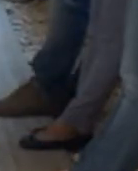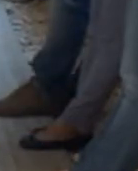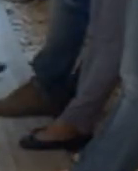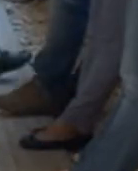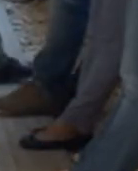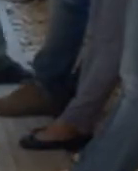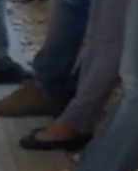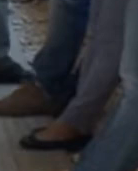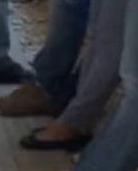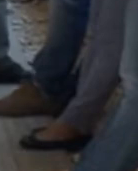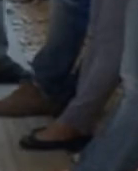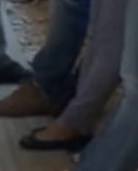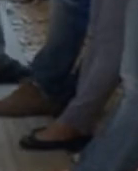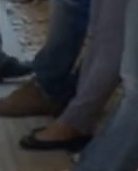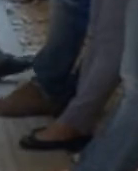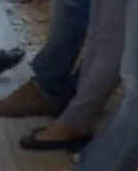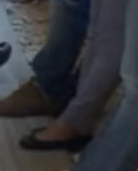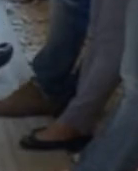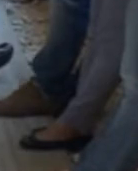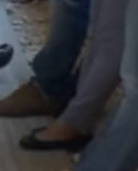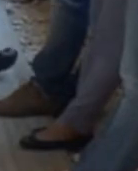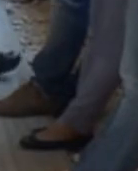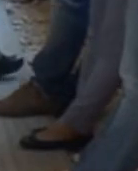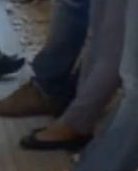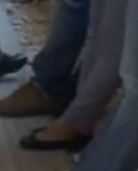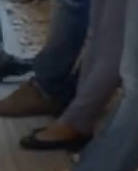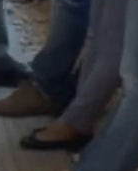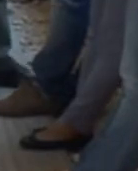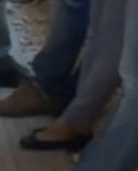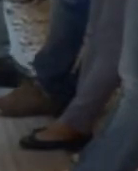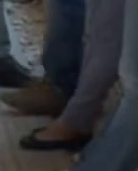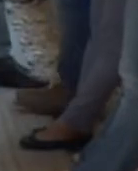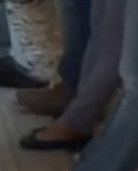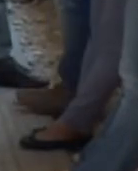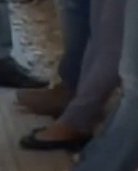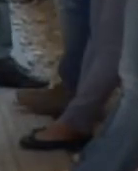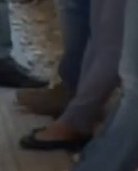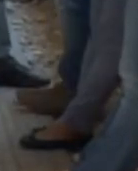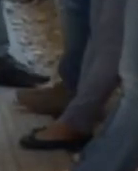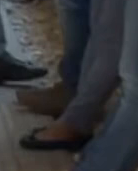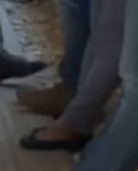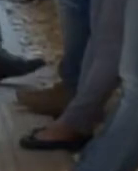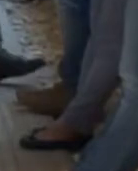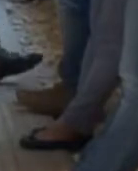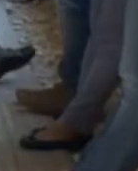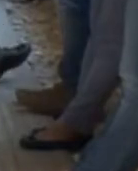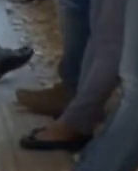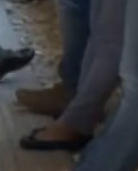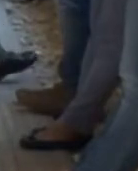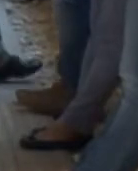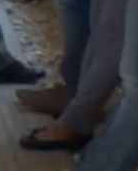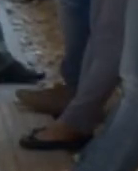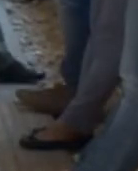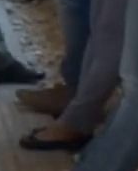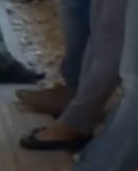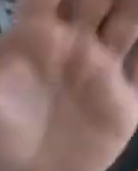os seus pecados. E, portanto, creio que este bispo é aquele que Deus nos deu, que nós vamos aceitar, que